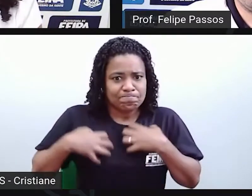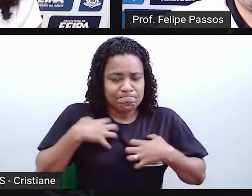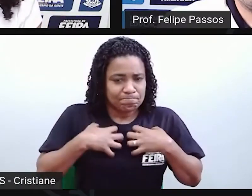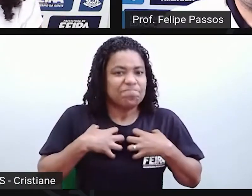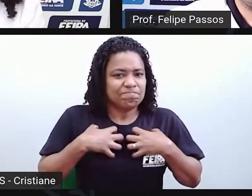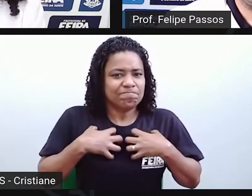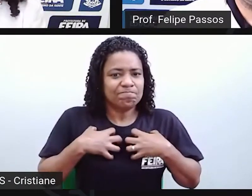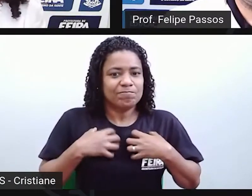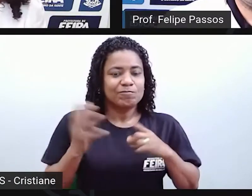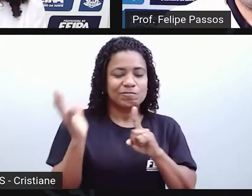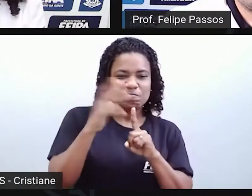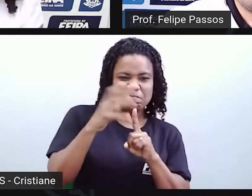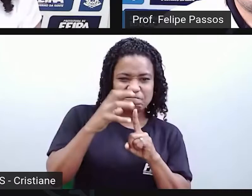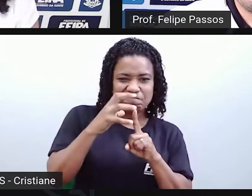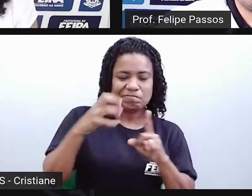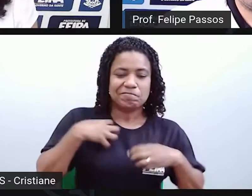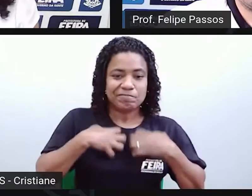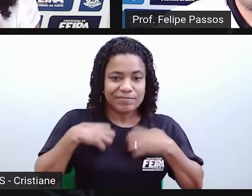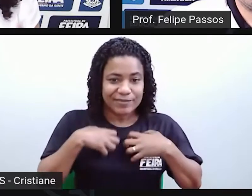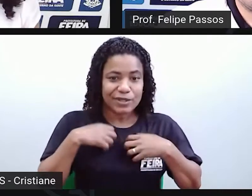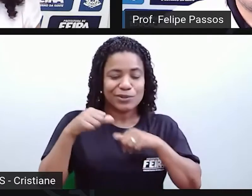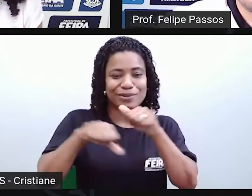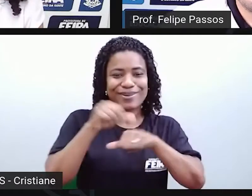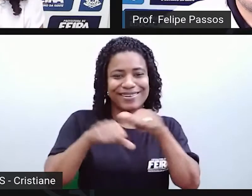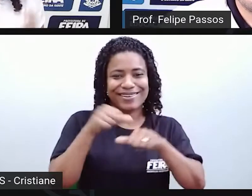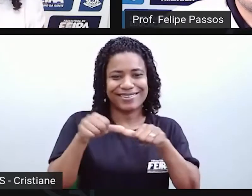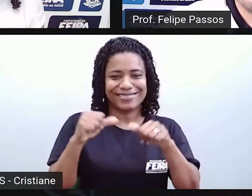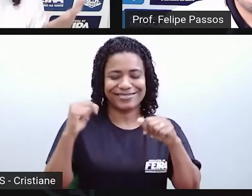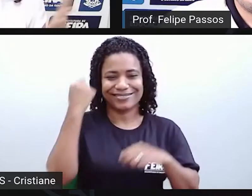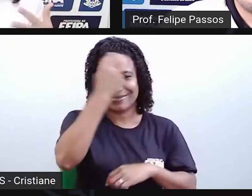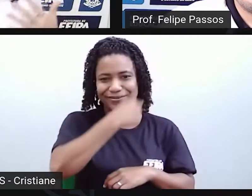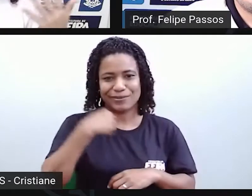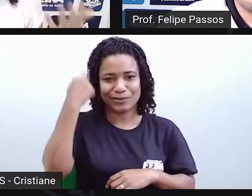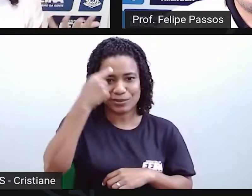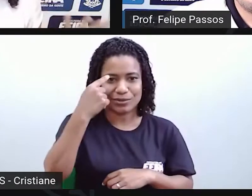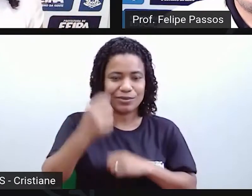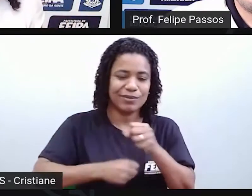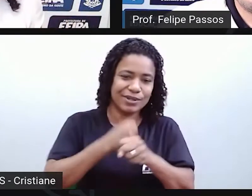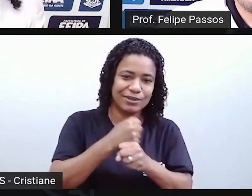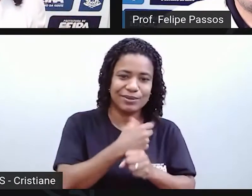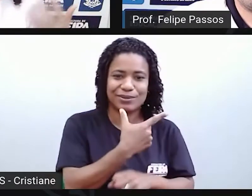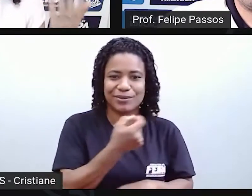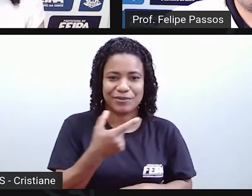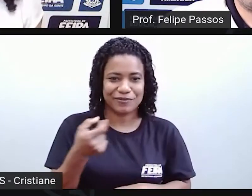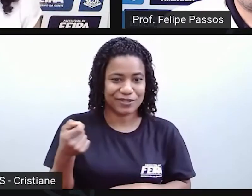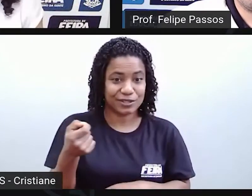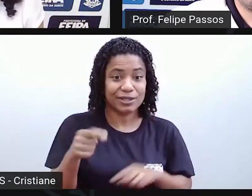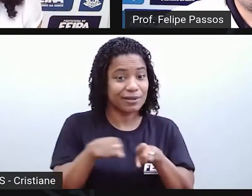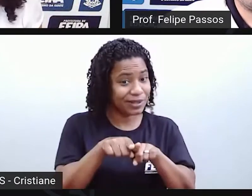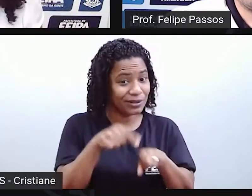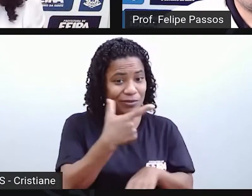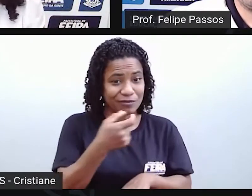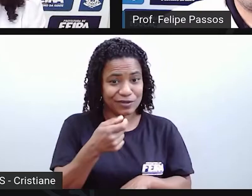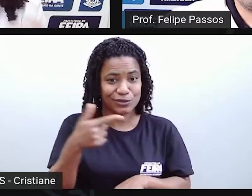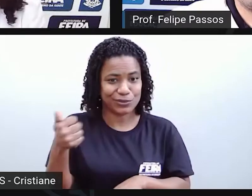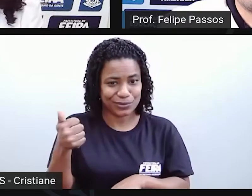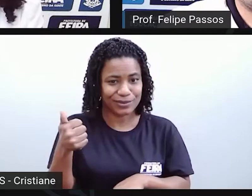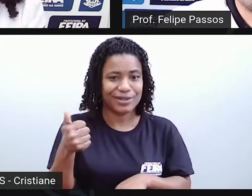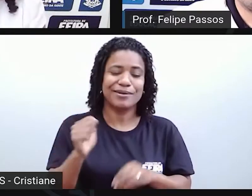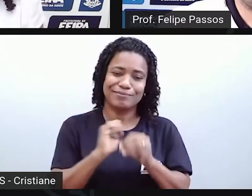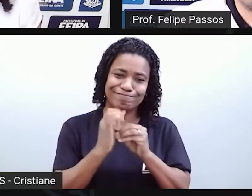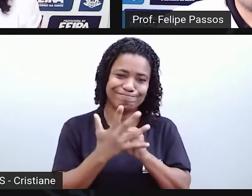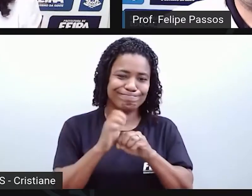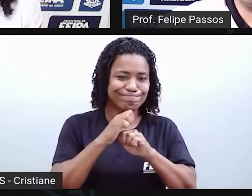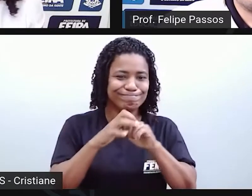digitais, que entre 2020 e 2021 se tornaram o nosso único meio de socialização e de interação com as pessoas